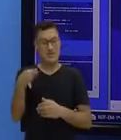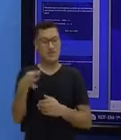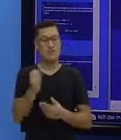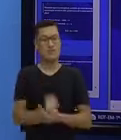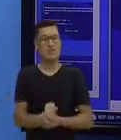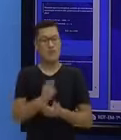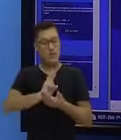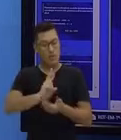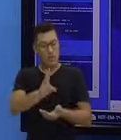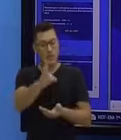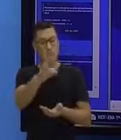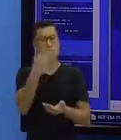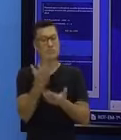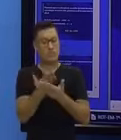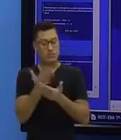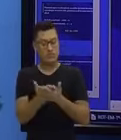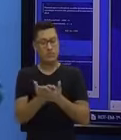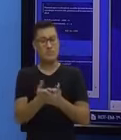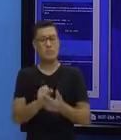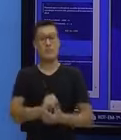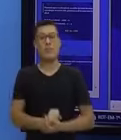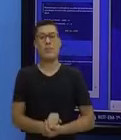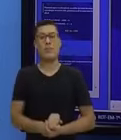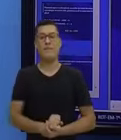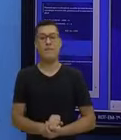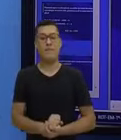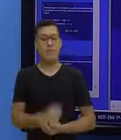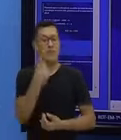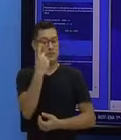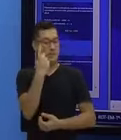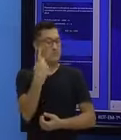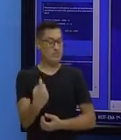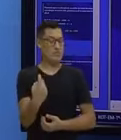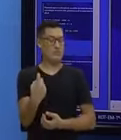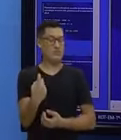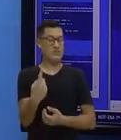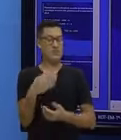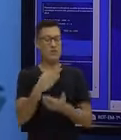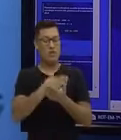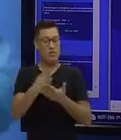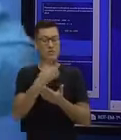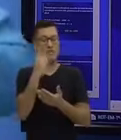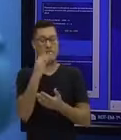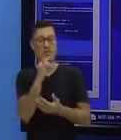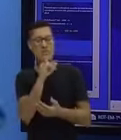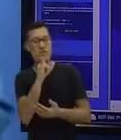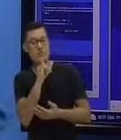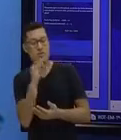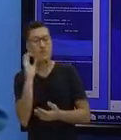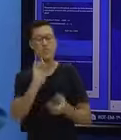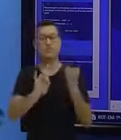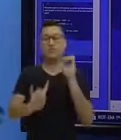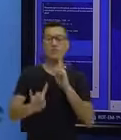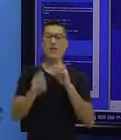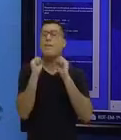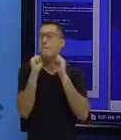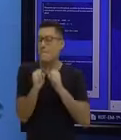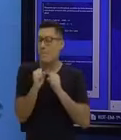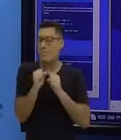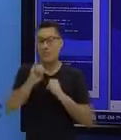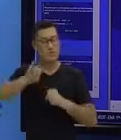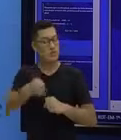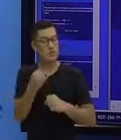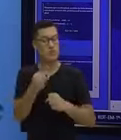poder começar essa nossa aula, é nada mais interessante do que começar com um exemplo do dia a dia, algo que vocês possam estar acostumados aí,